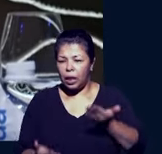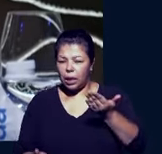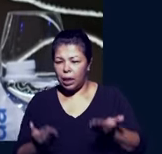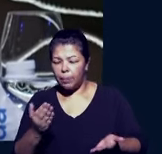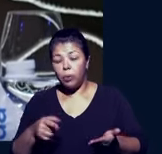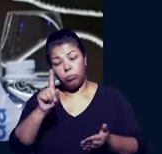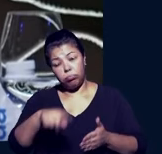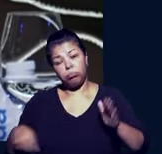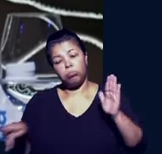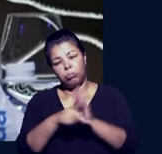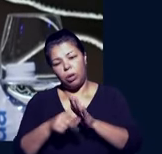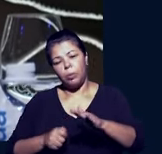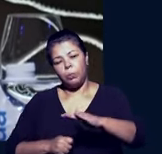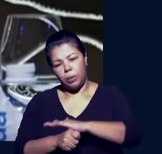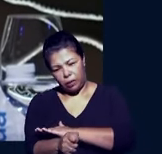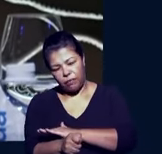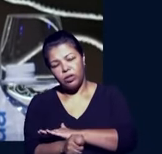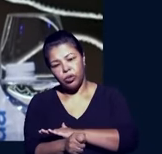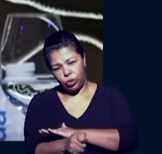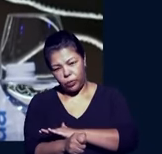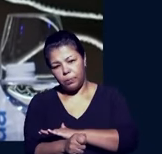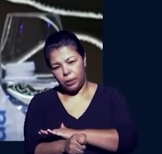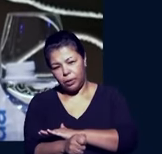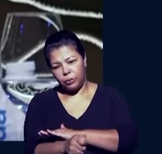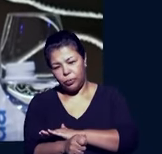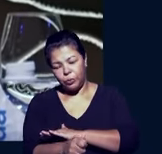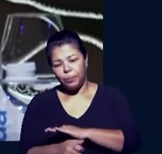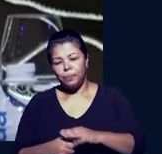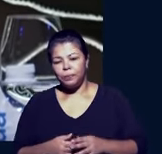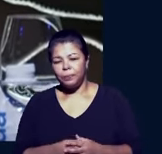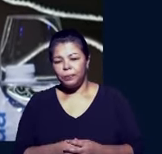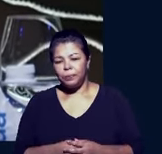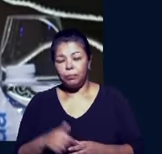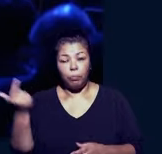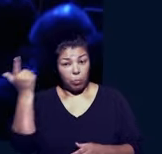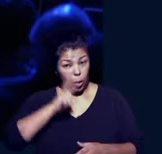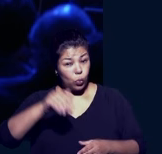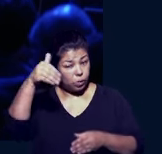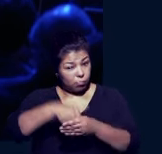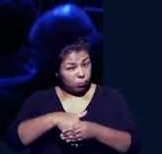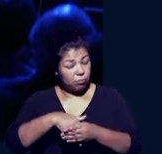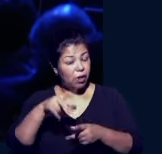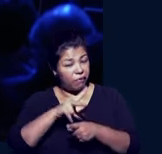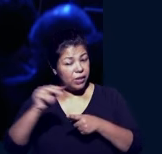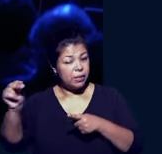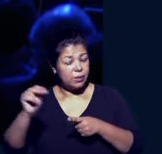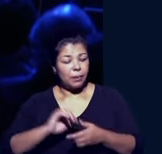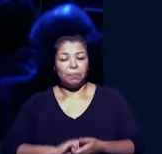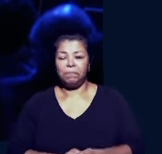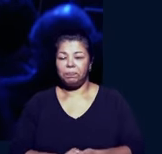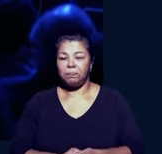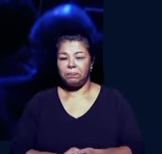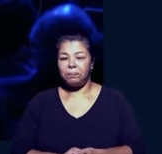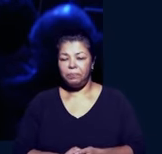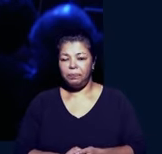investimento e não para custeio sobretudo em custeio para ganhar eleição Obrigado Governador